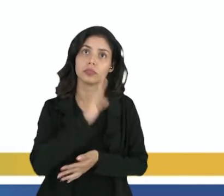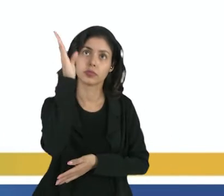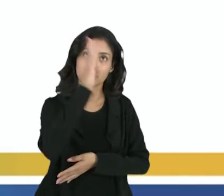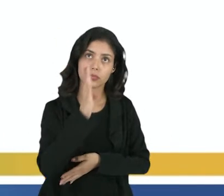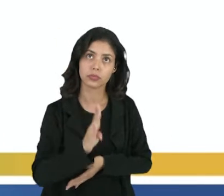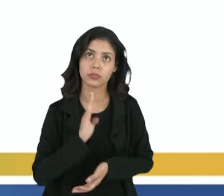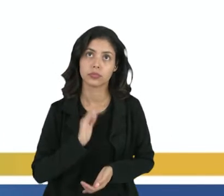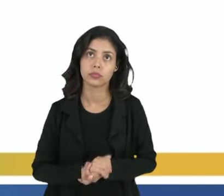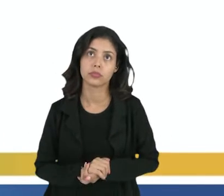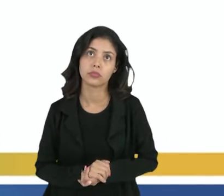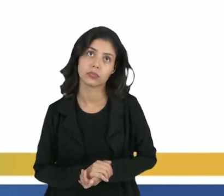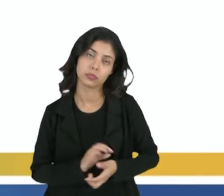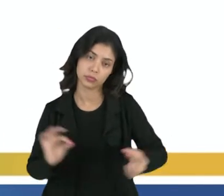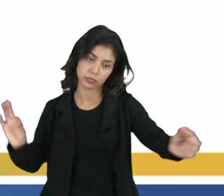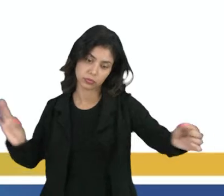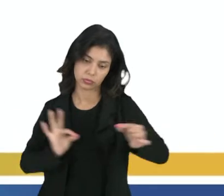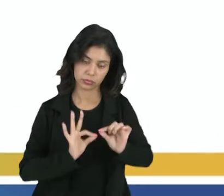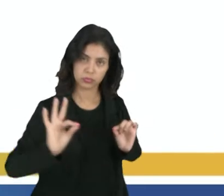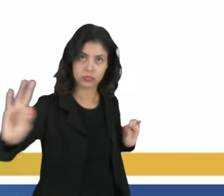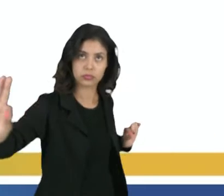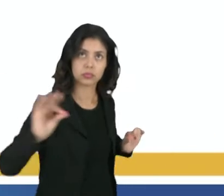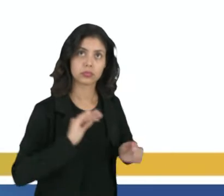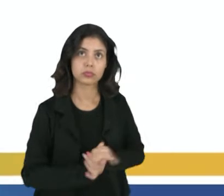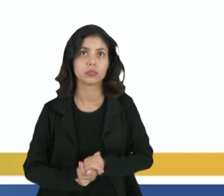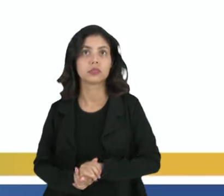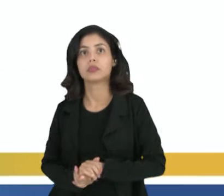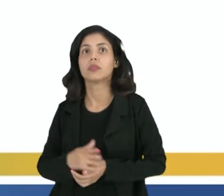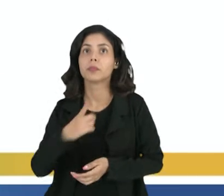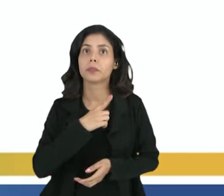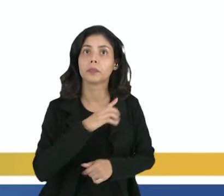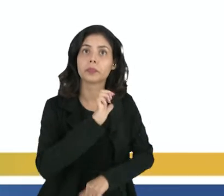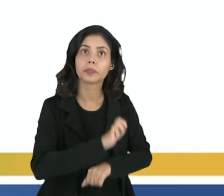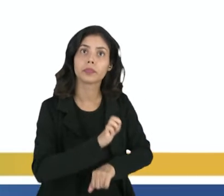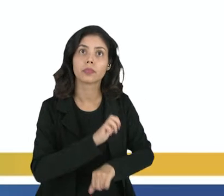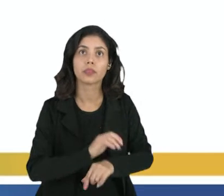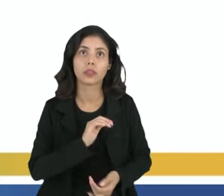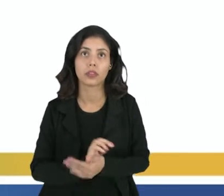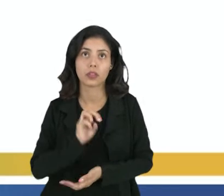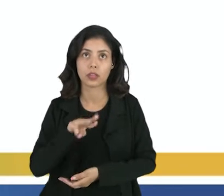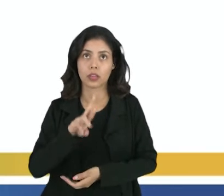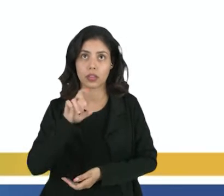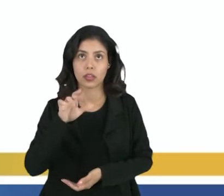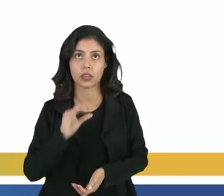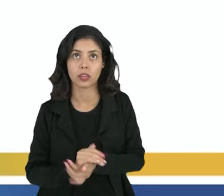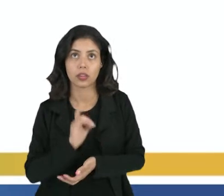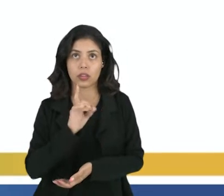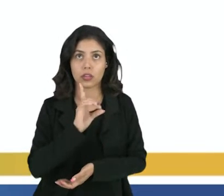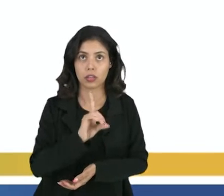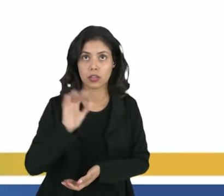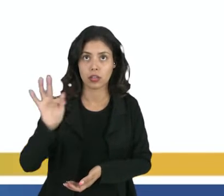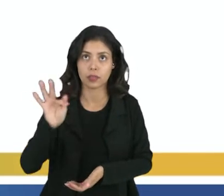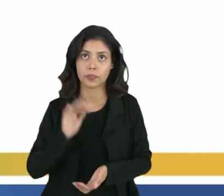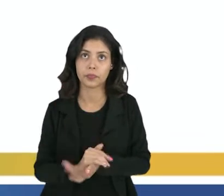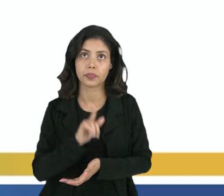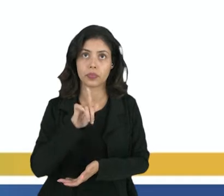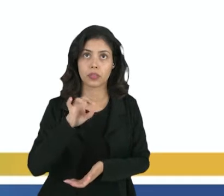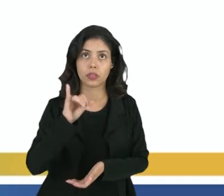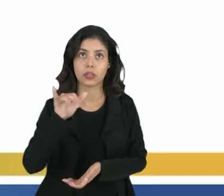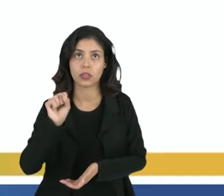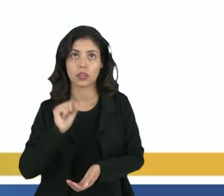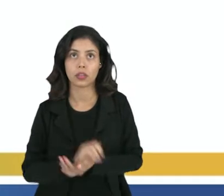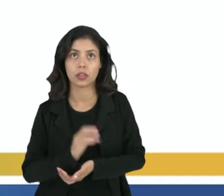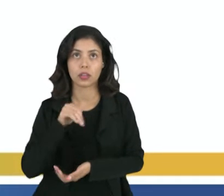maior bioma do Brasil em extensão. Ele abrange os estados do Maranhão, Distrito